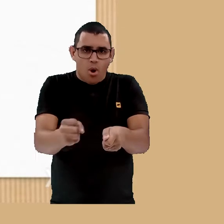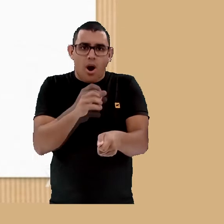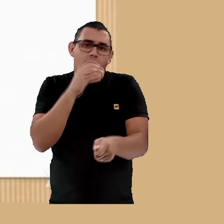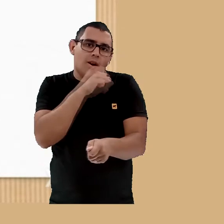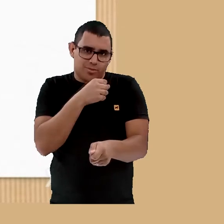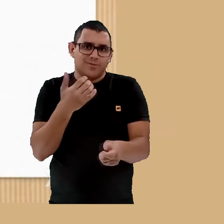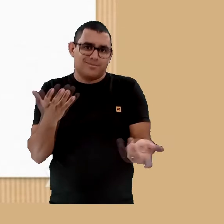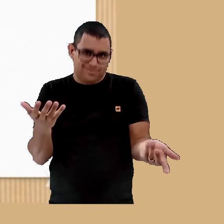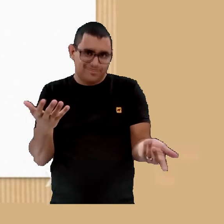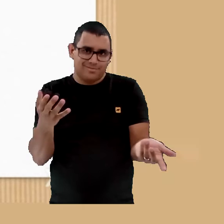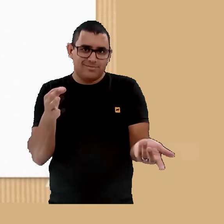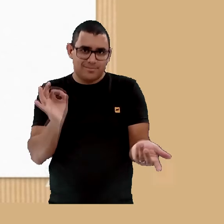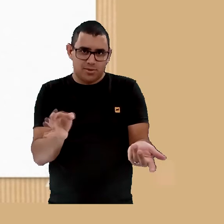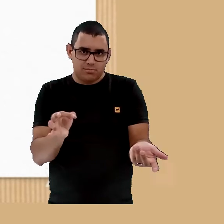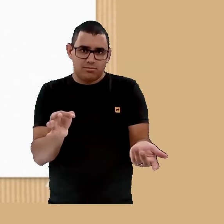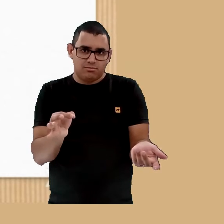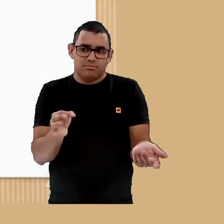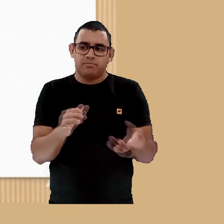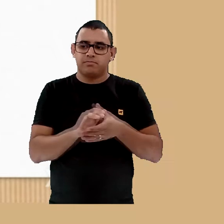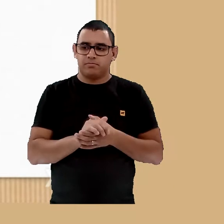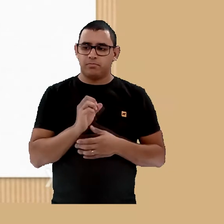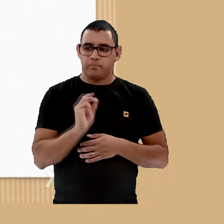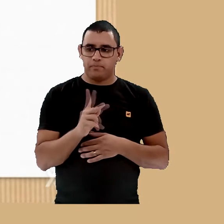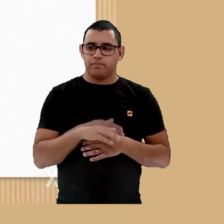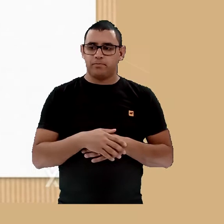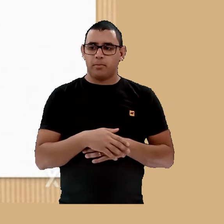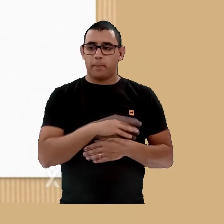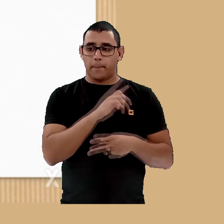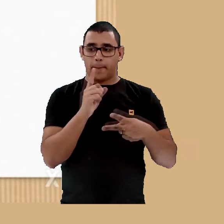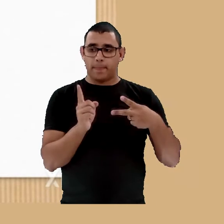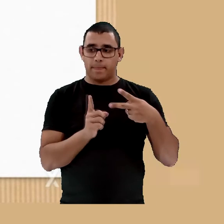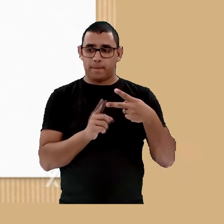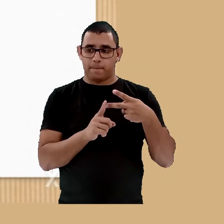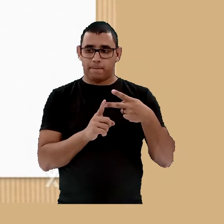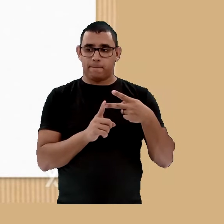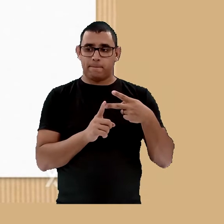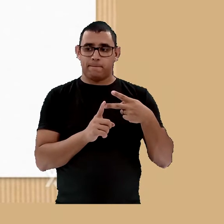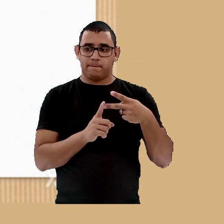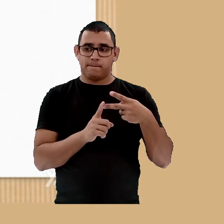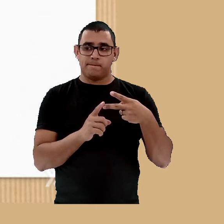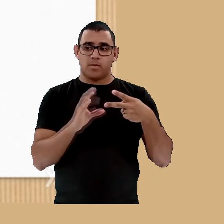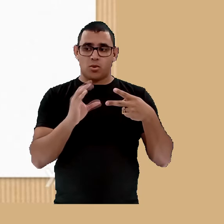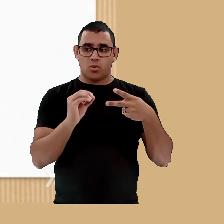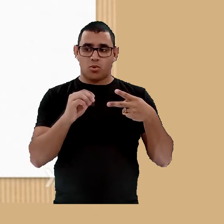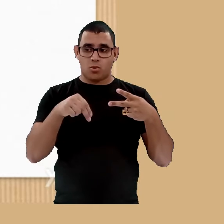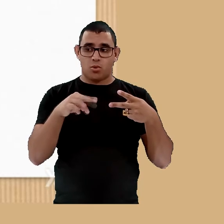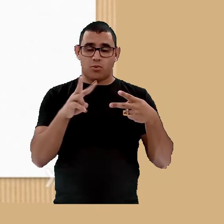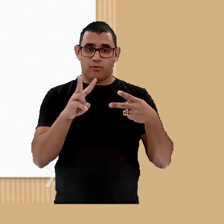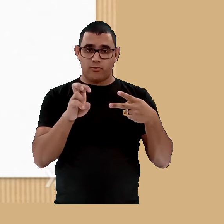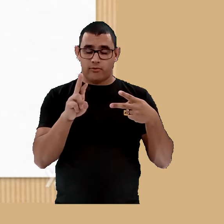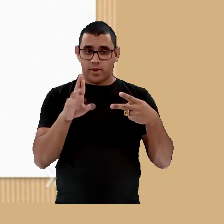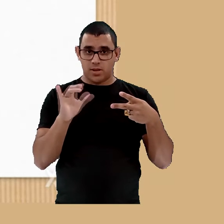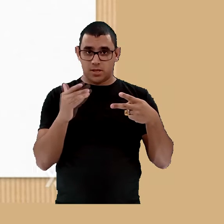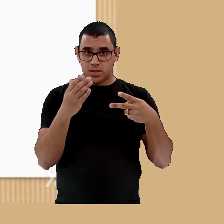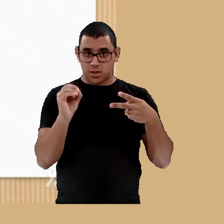quais ocorre pouca ou nenhuma transmissão de calor. Agora nós vamos falar sobre conversão.